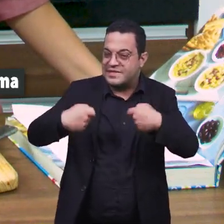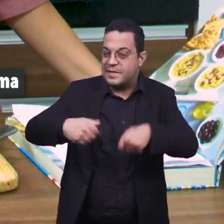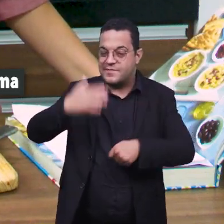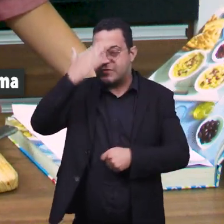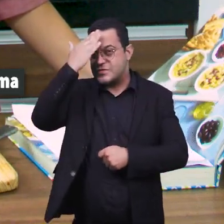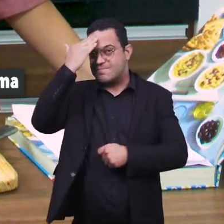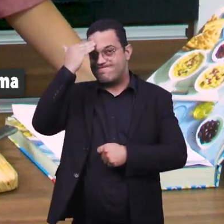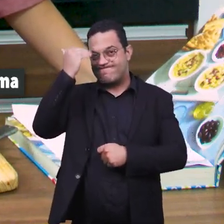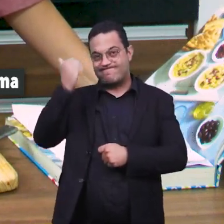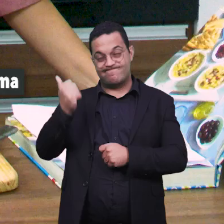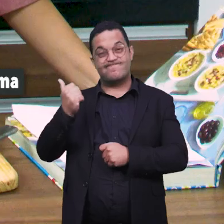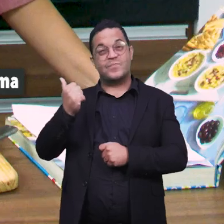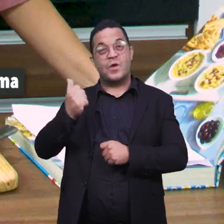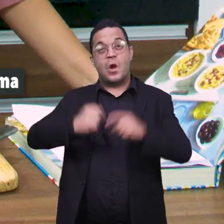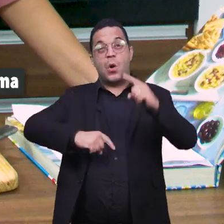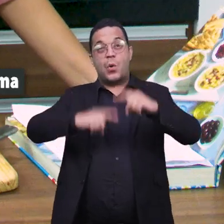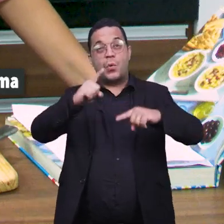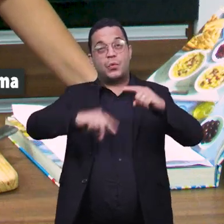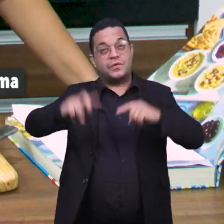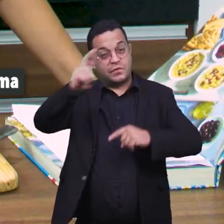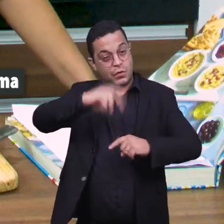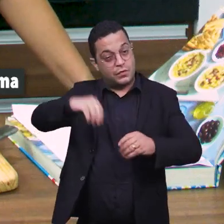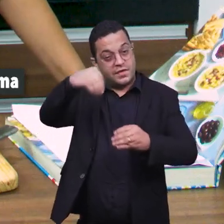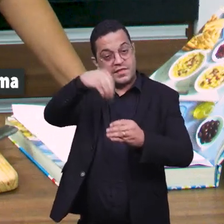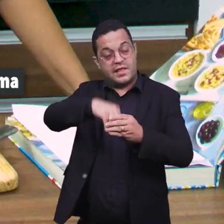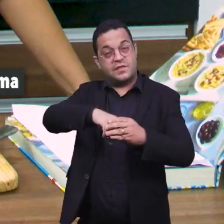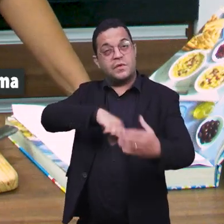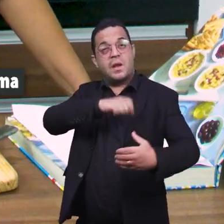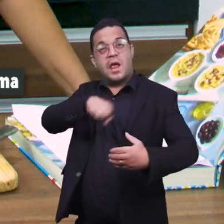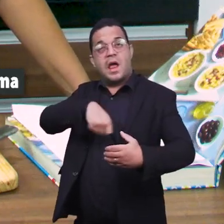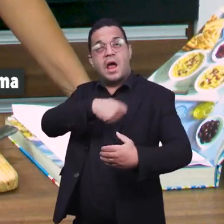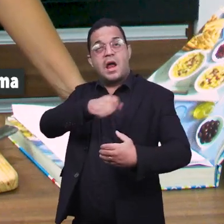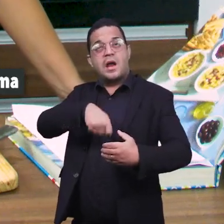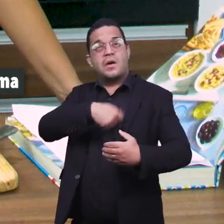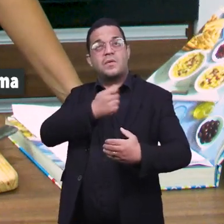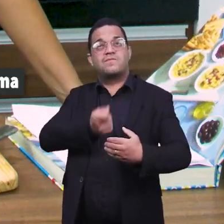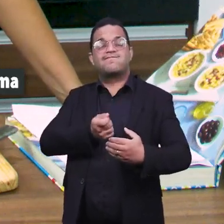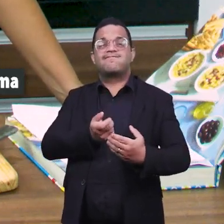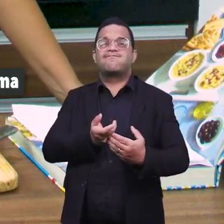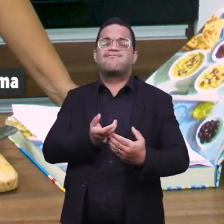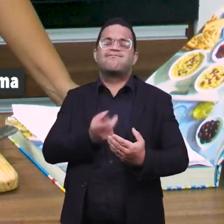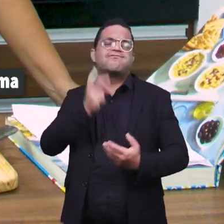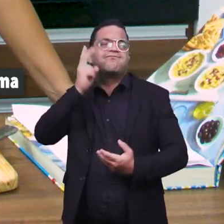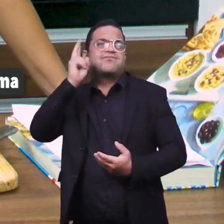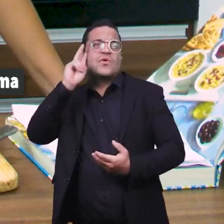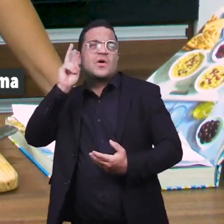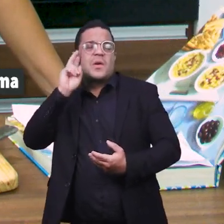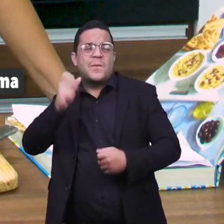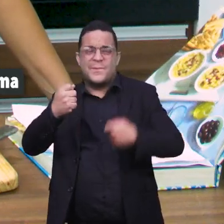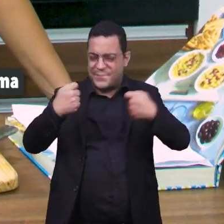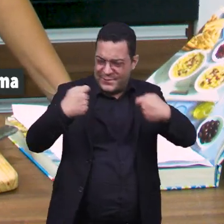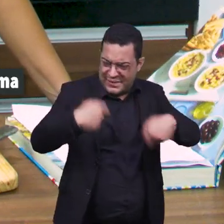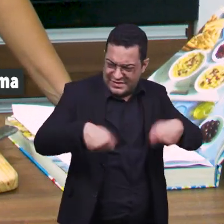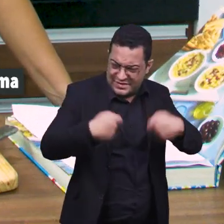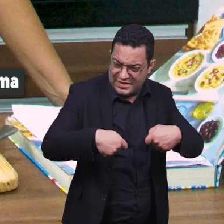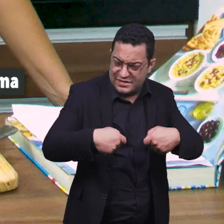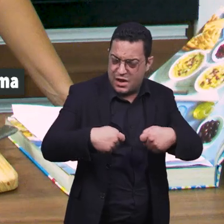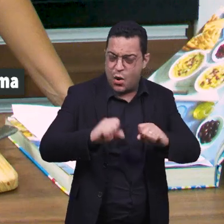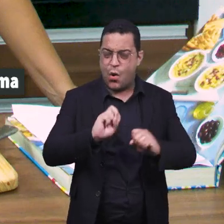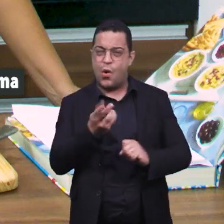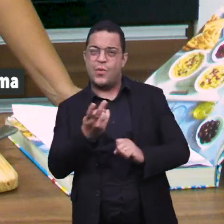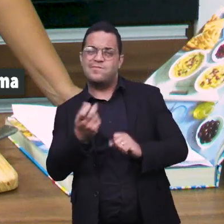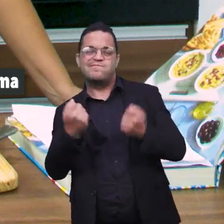de casa. Utensílios domésticos. Aquela história de é essencial ou não